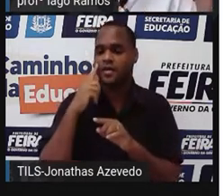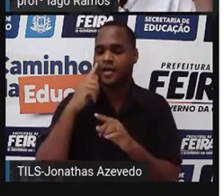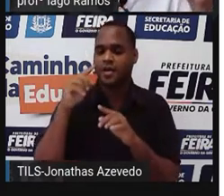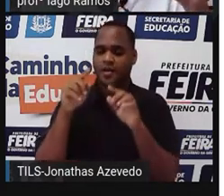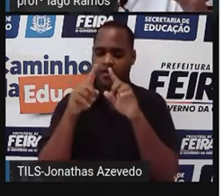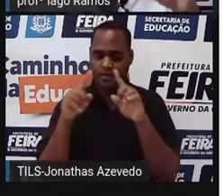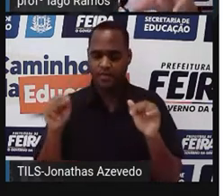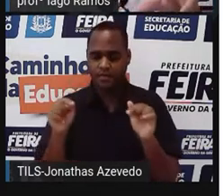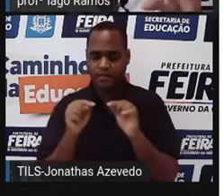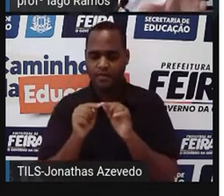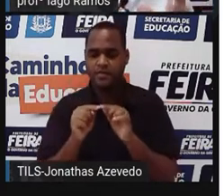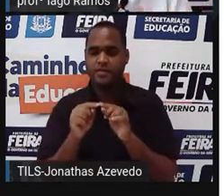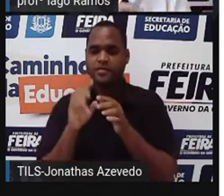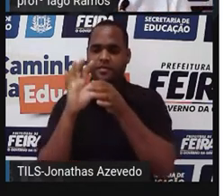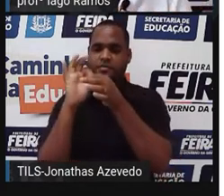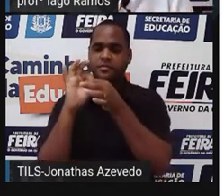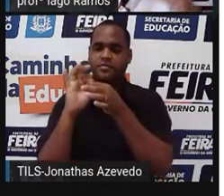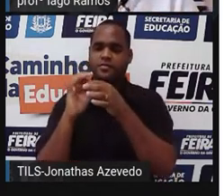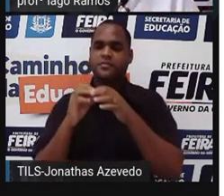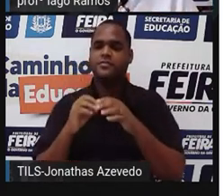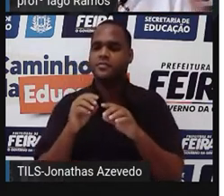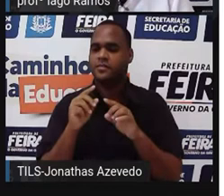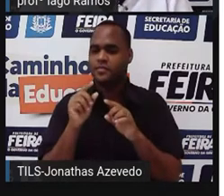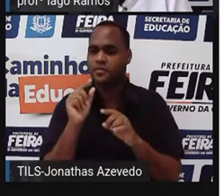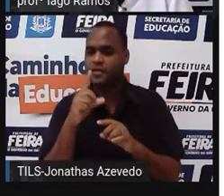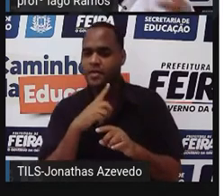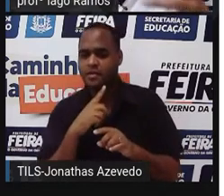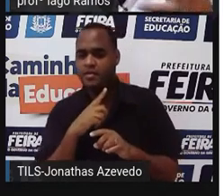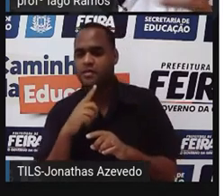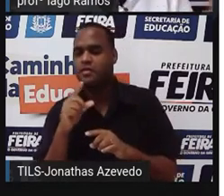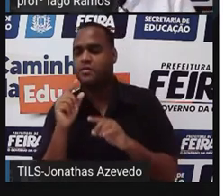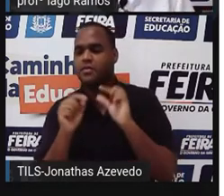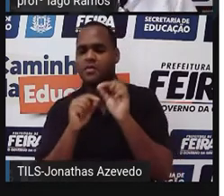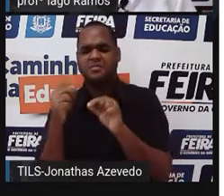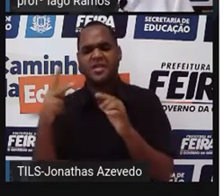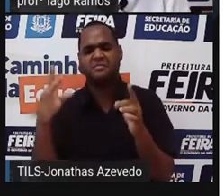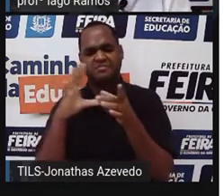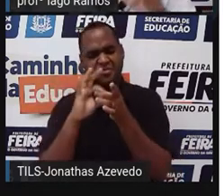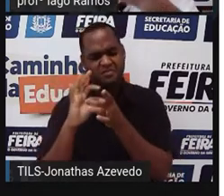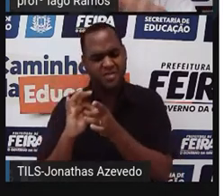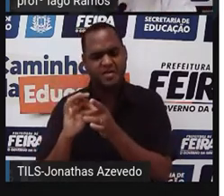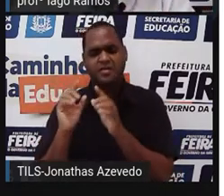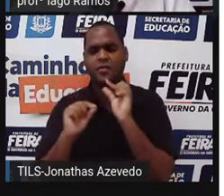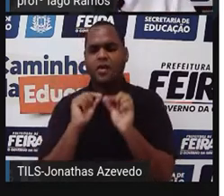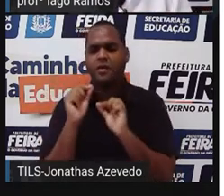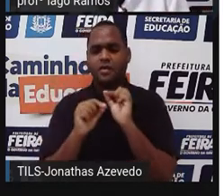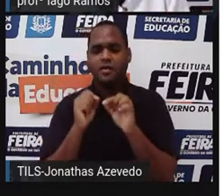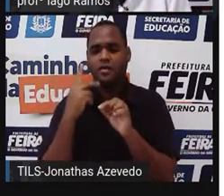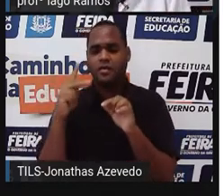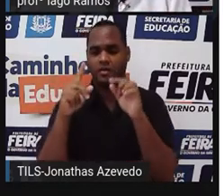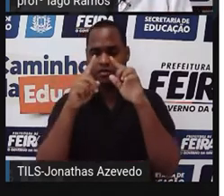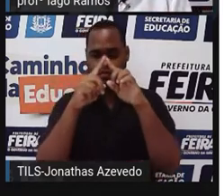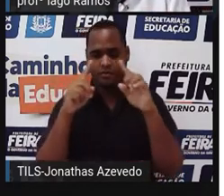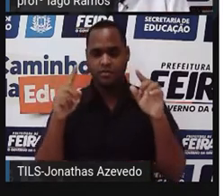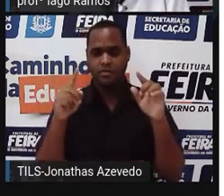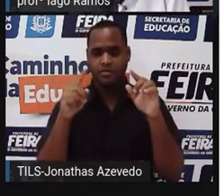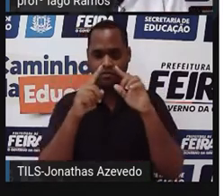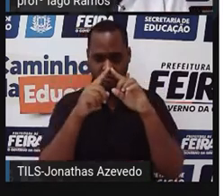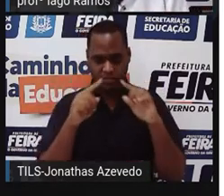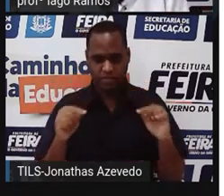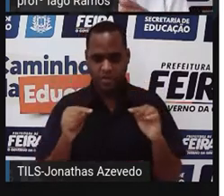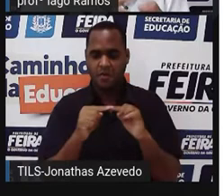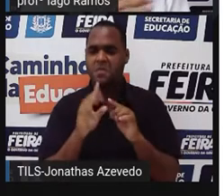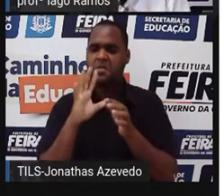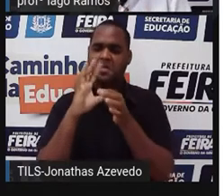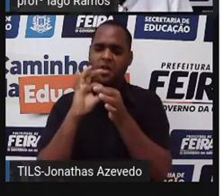médio da área do grande, enfim, o que isso tem a ver com o triângulo que está ali? Né?